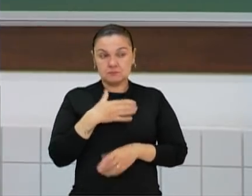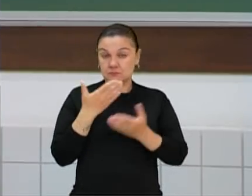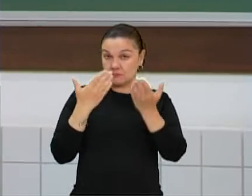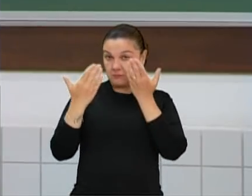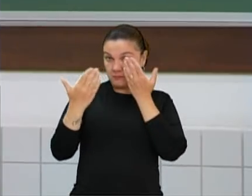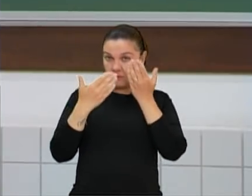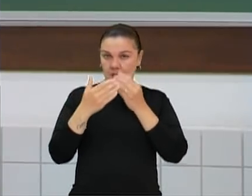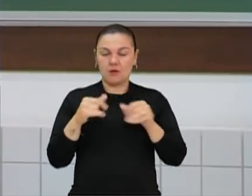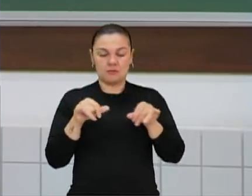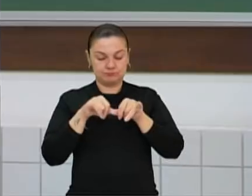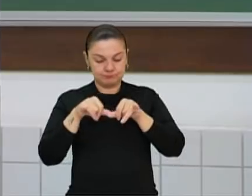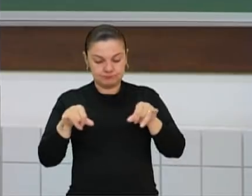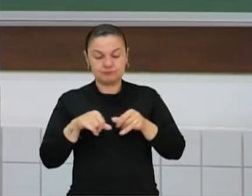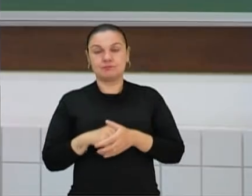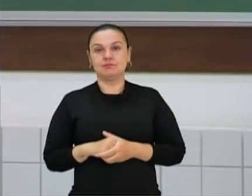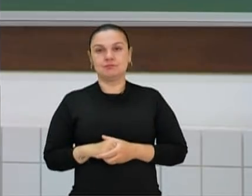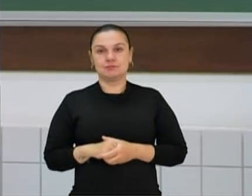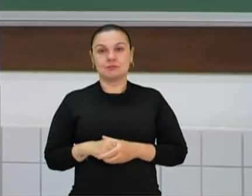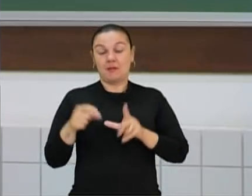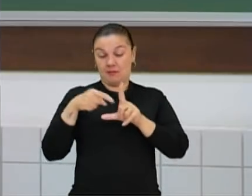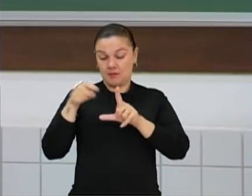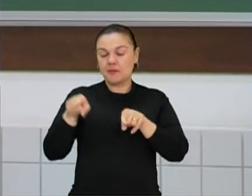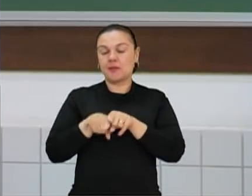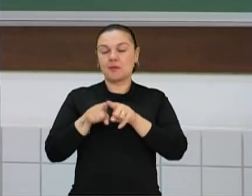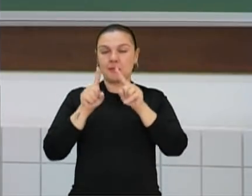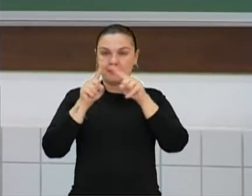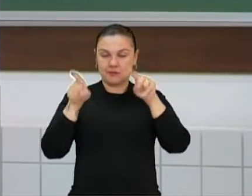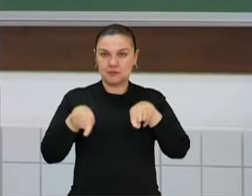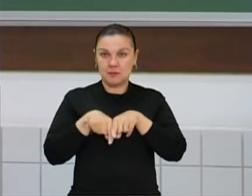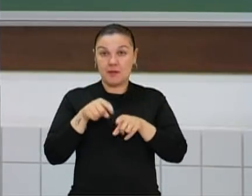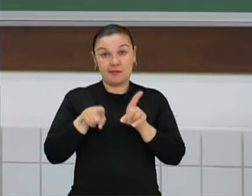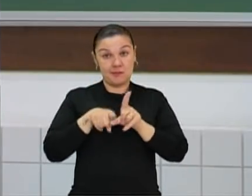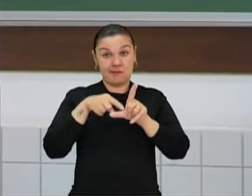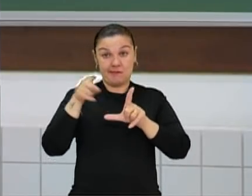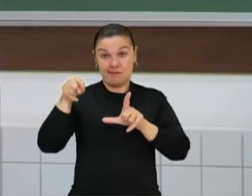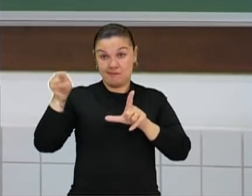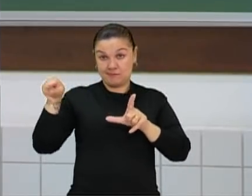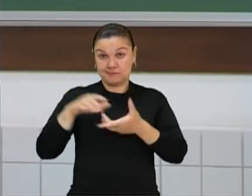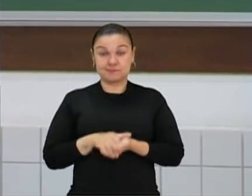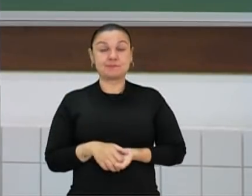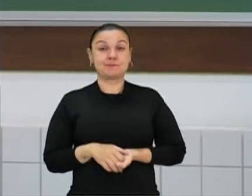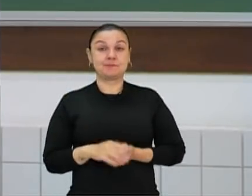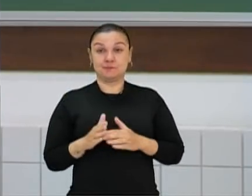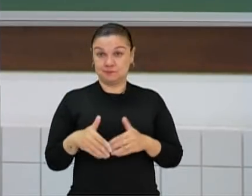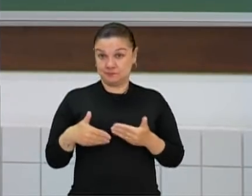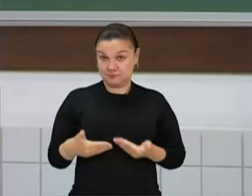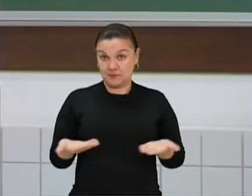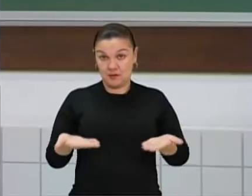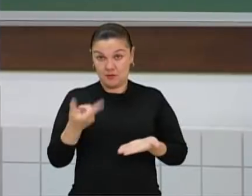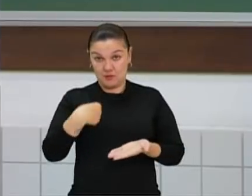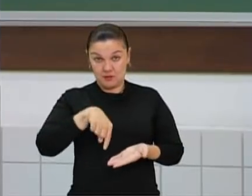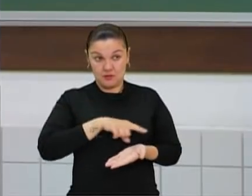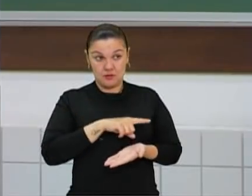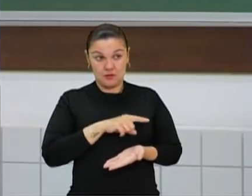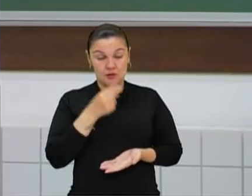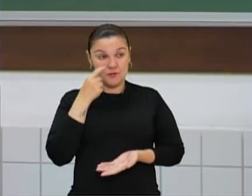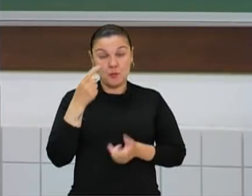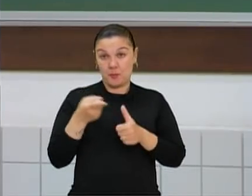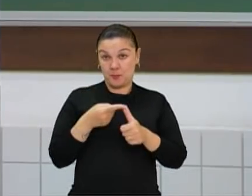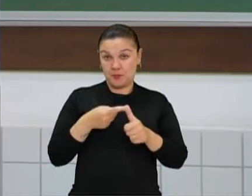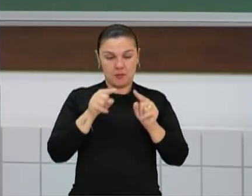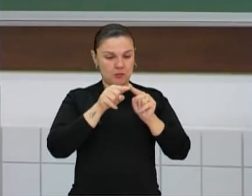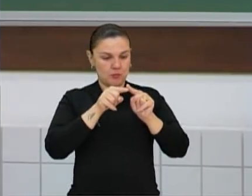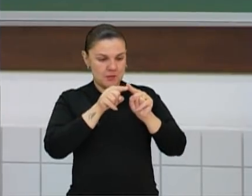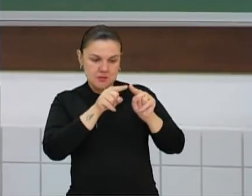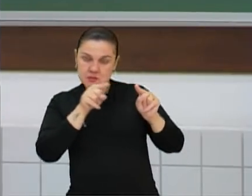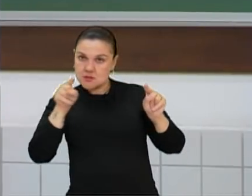as informações, os dados estatísticos, é através de tabelas e gráficos, né? Então, agora a gente viu no primeiro exercício